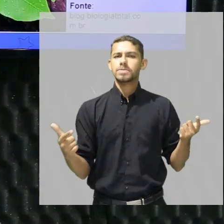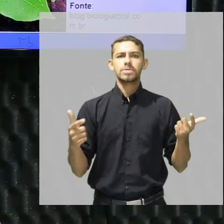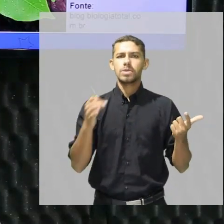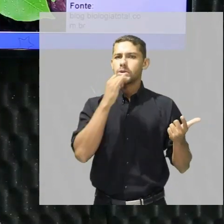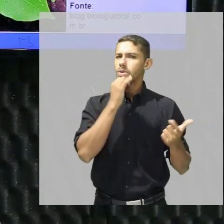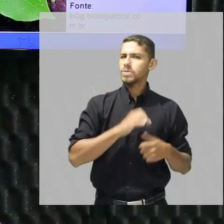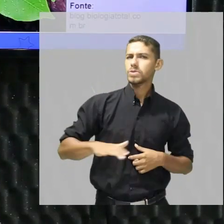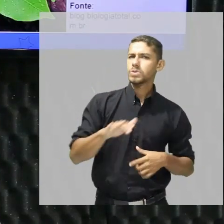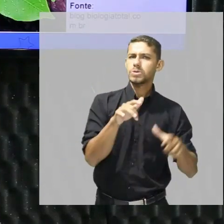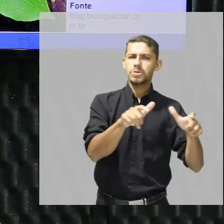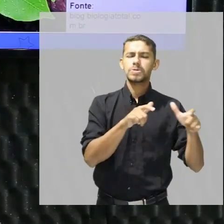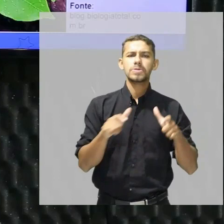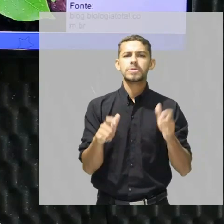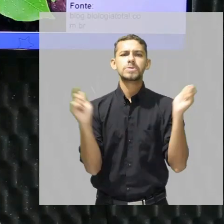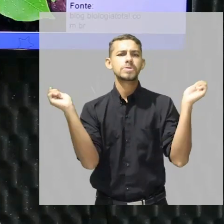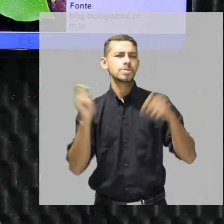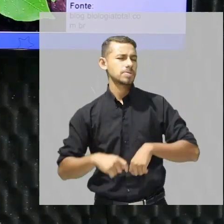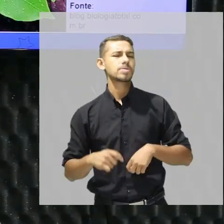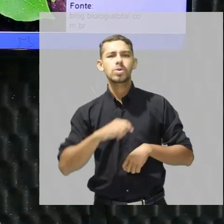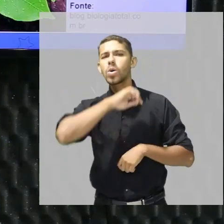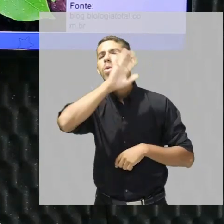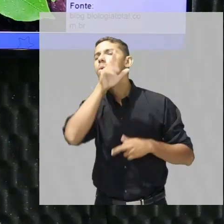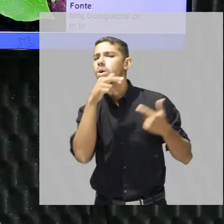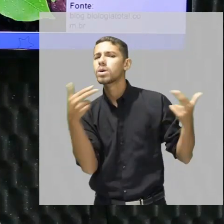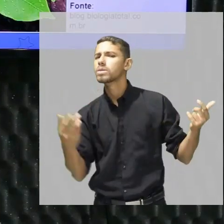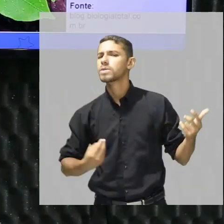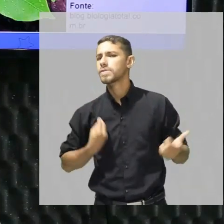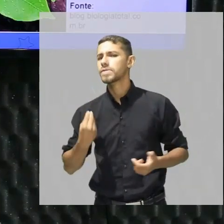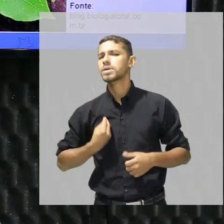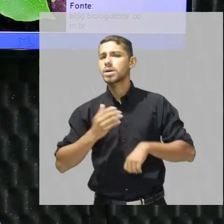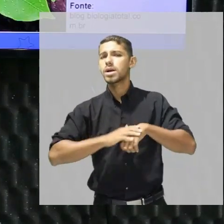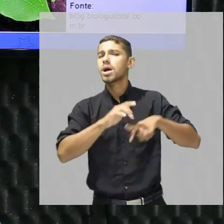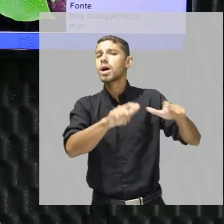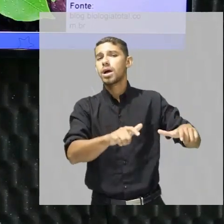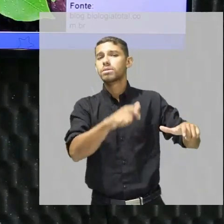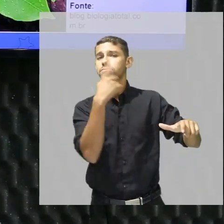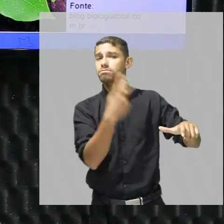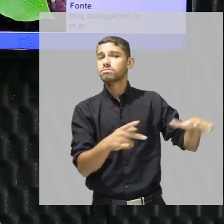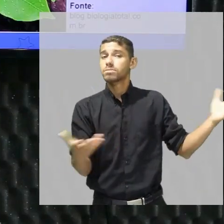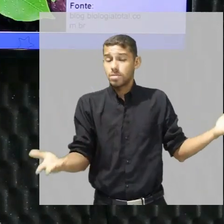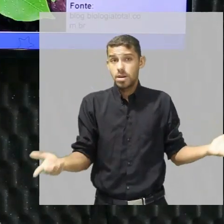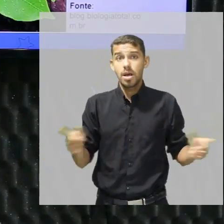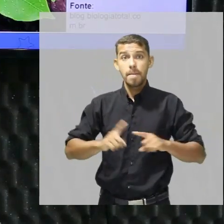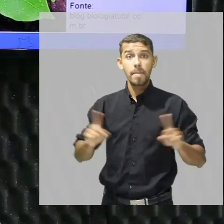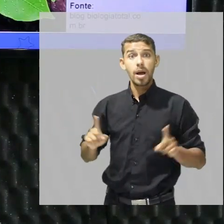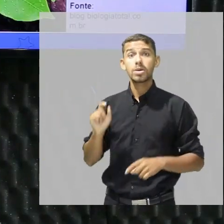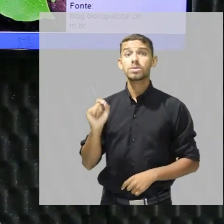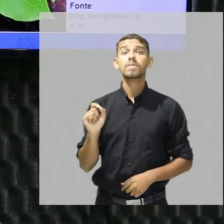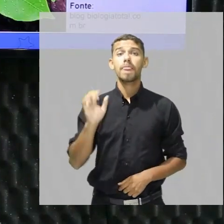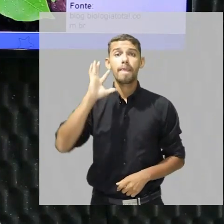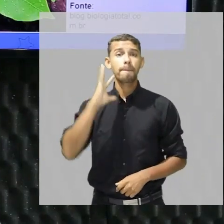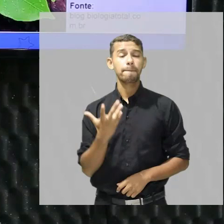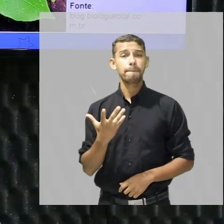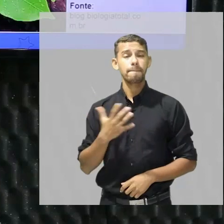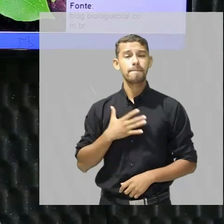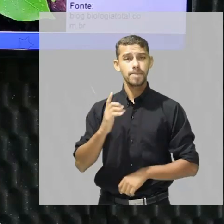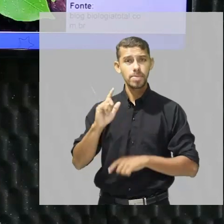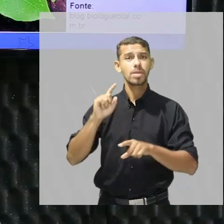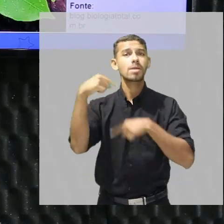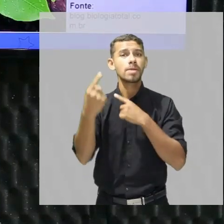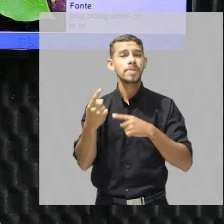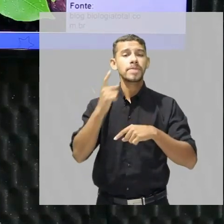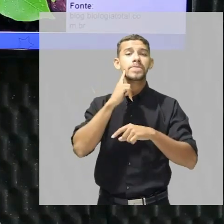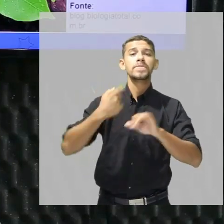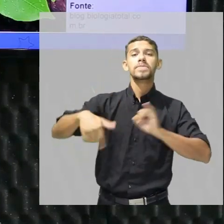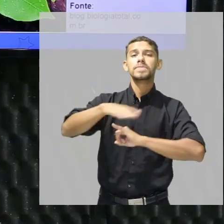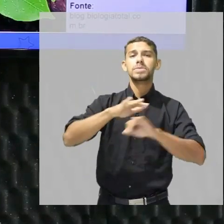propício para que os animais tenham condições de habitar aquele local. Só que, depois que essa ilha ela é